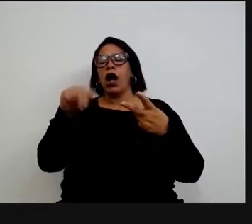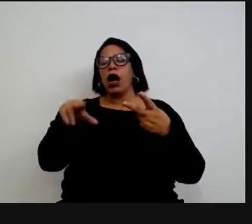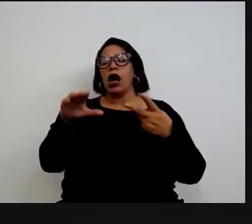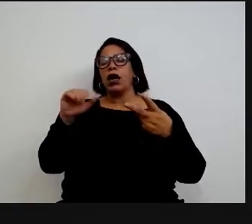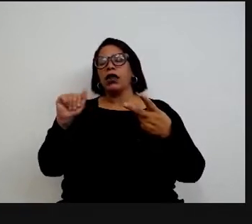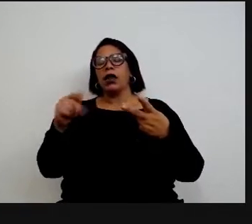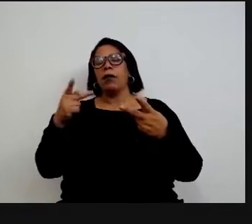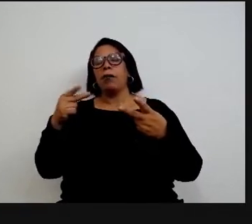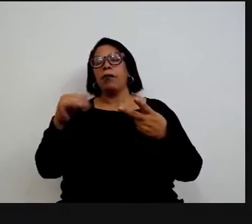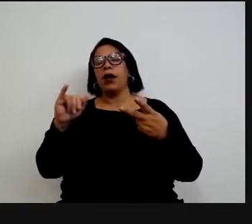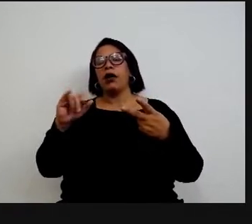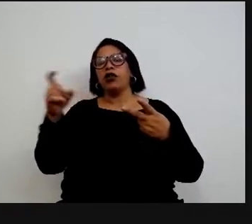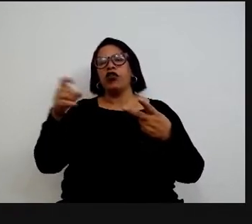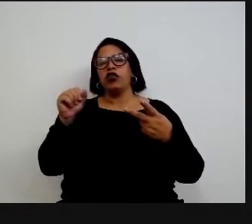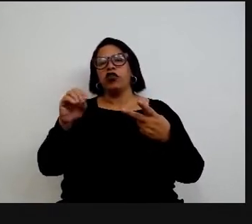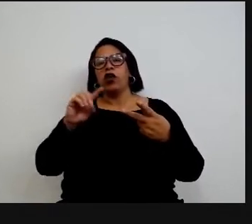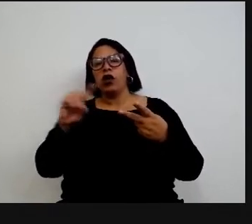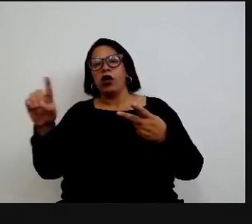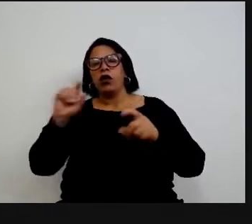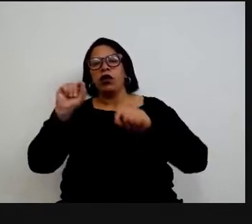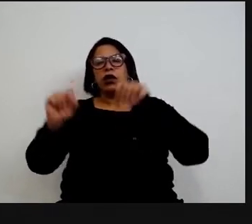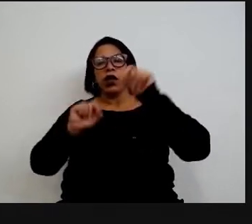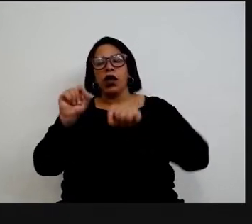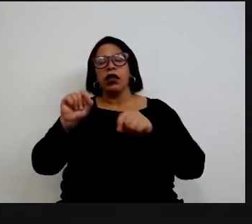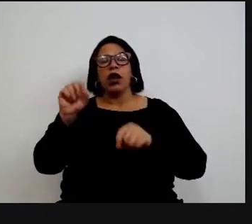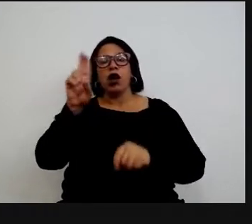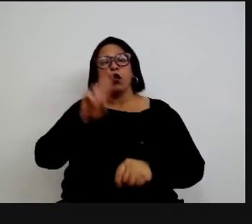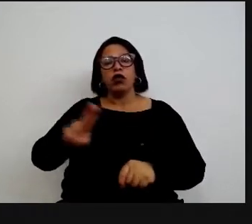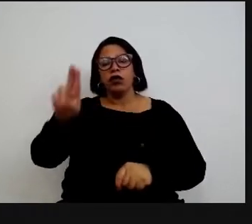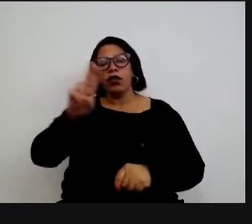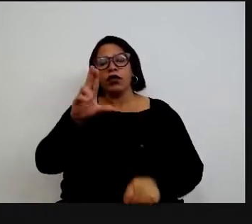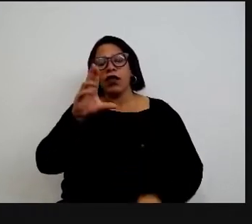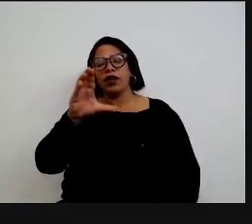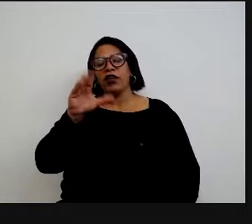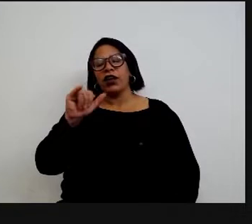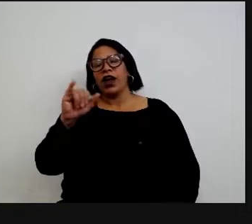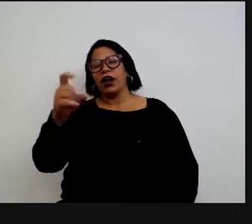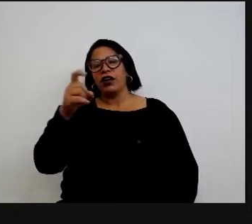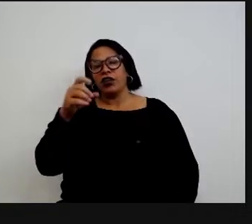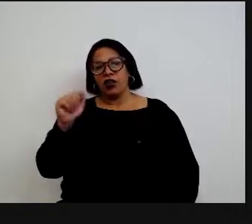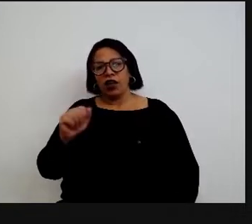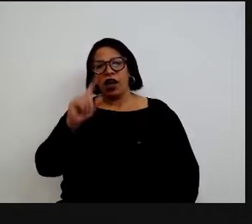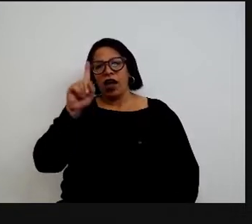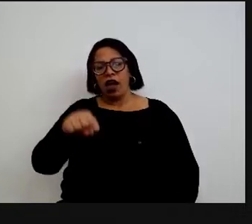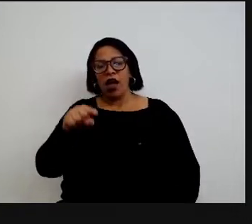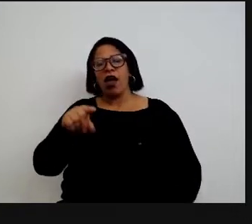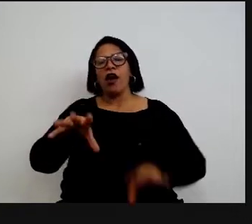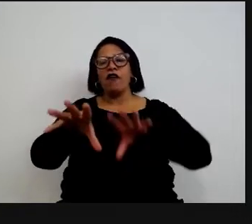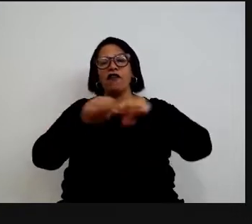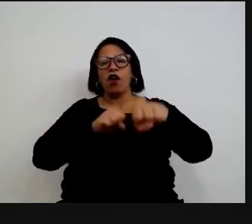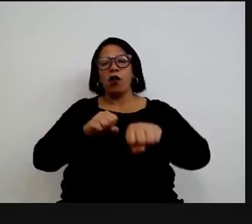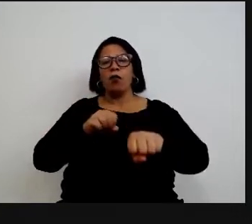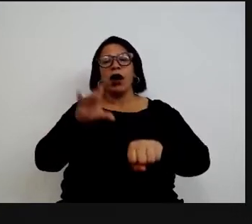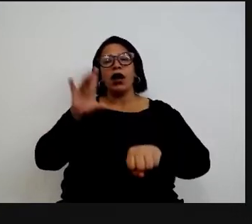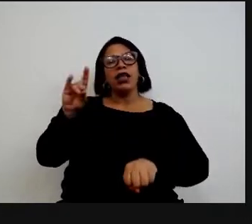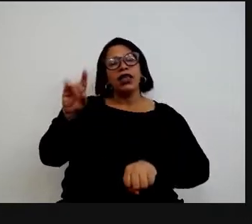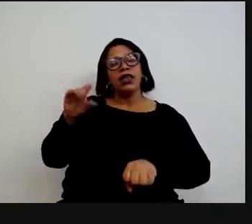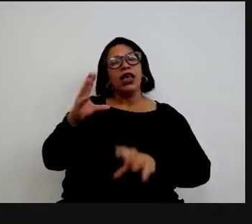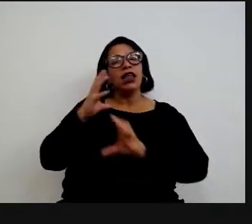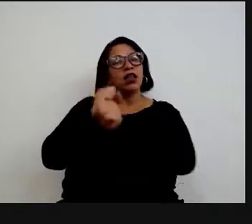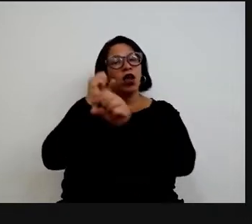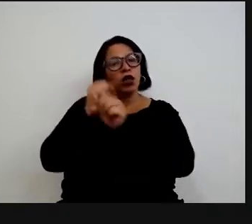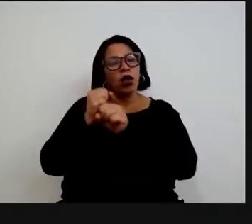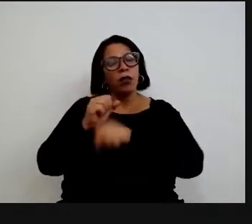Ana Paixão, que é da Universidade Caixa. Ela é graduada em Ciências Contábeis